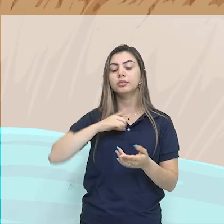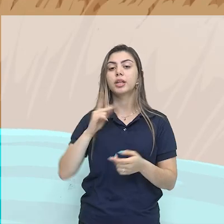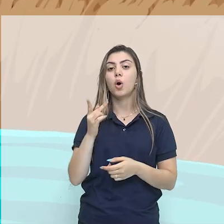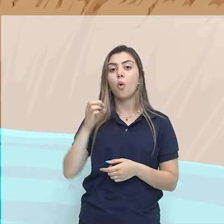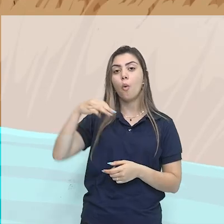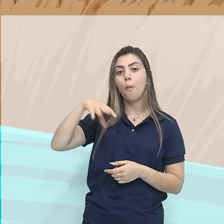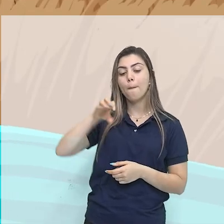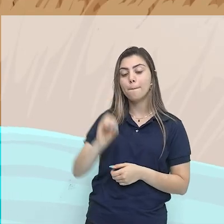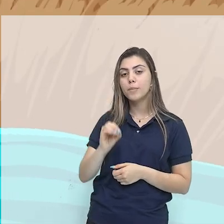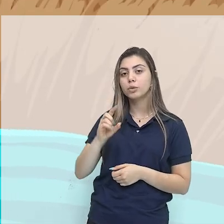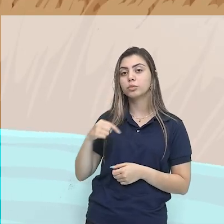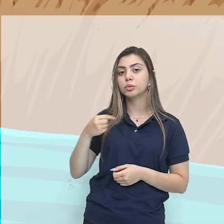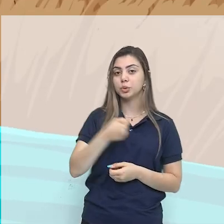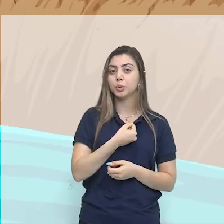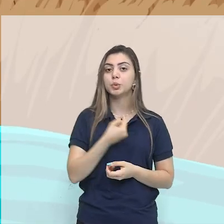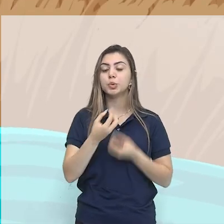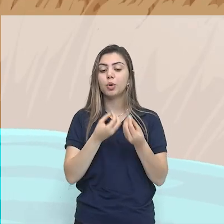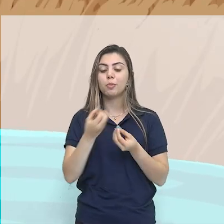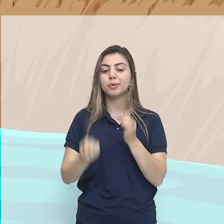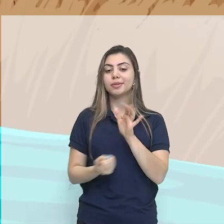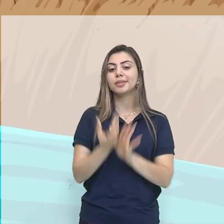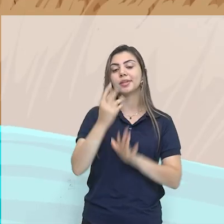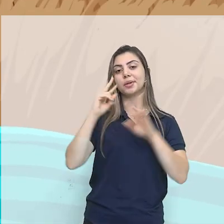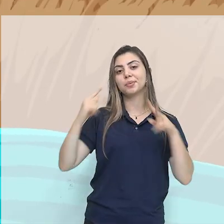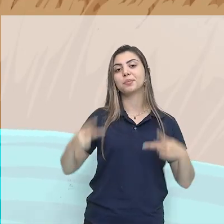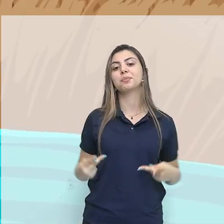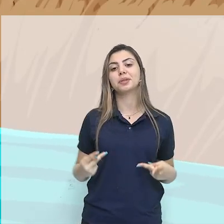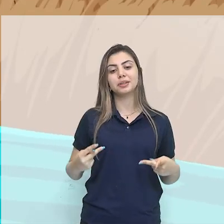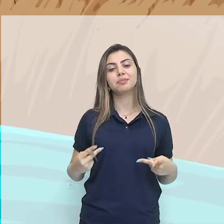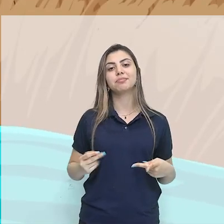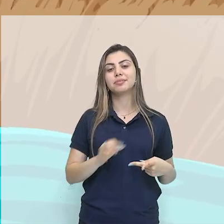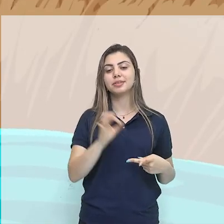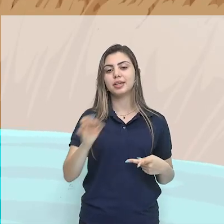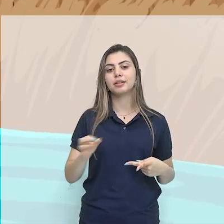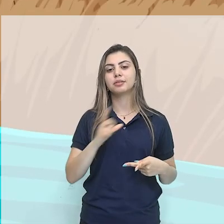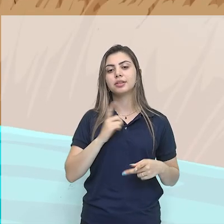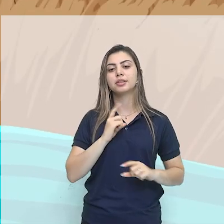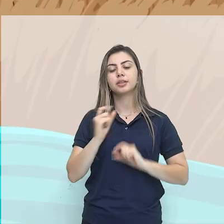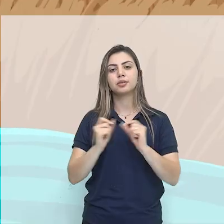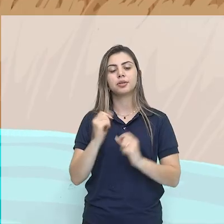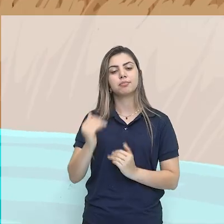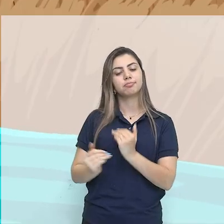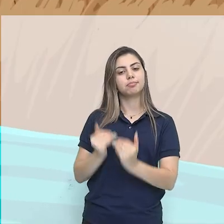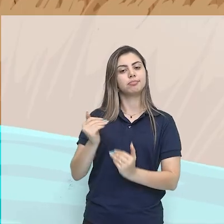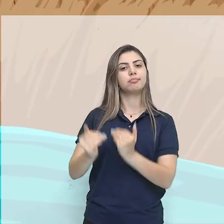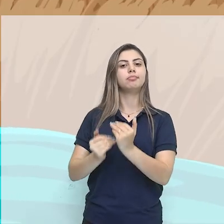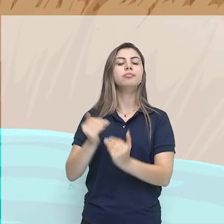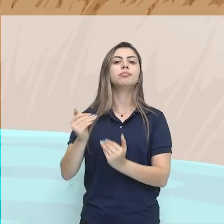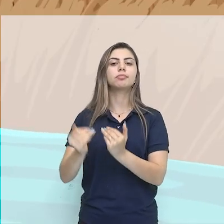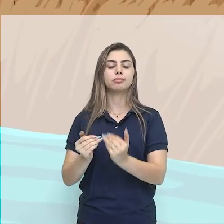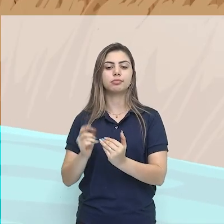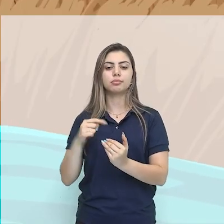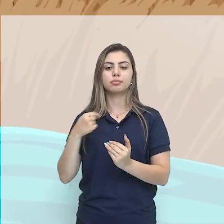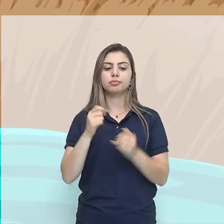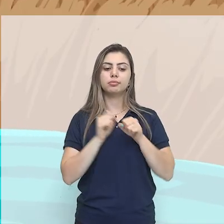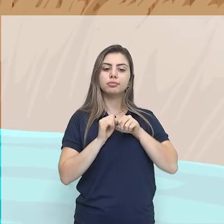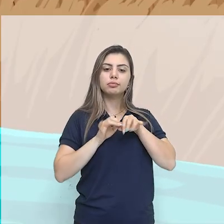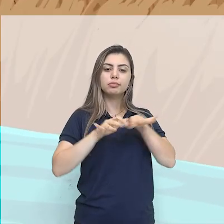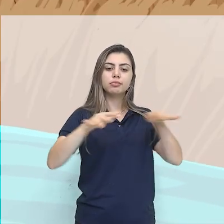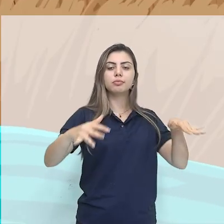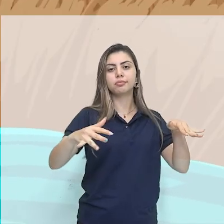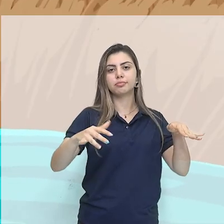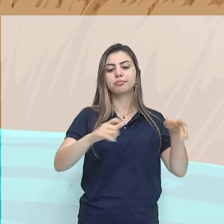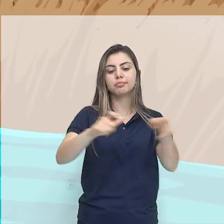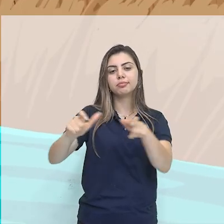gênero Homo, é que a gente, então, origina-se, né, aí, essa caminhada, então, dos seres humanos se expandindo, então,